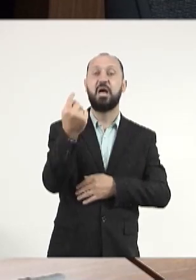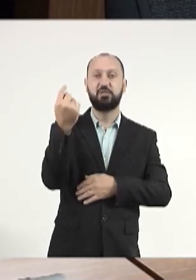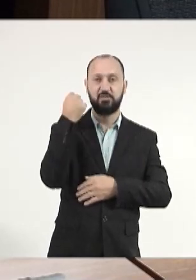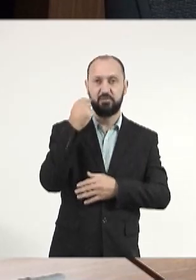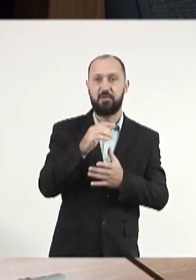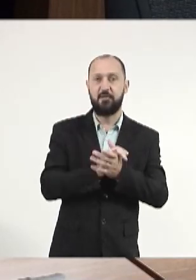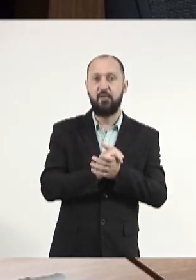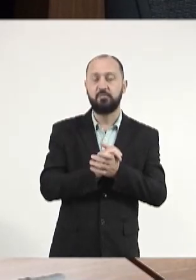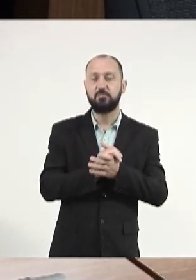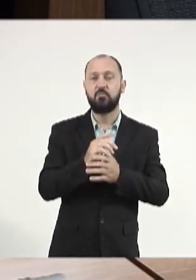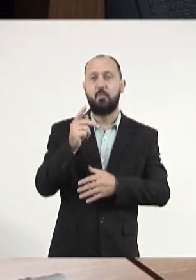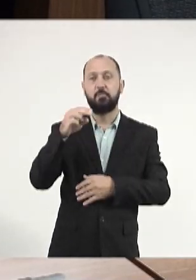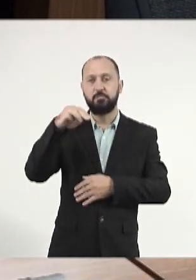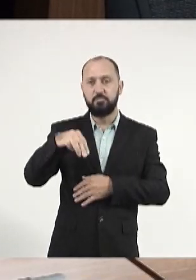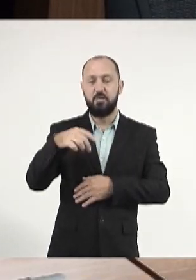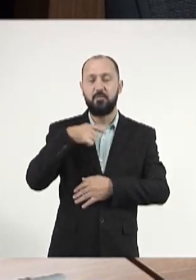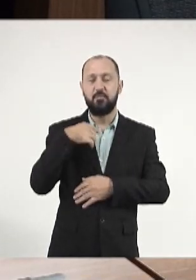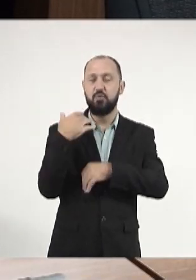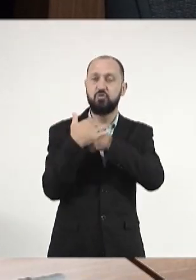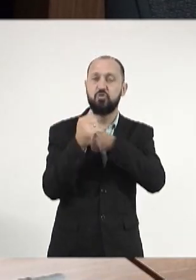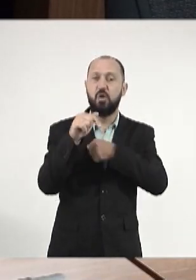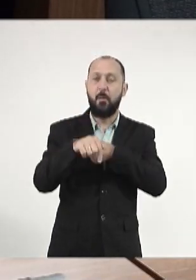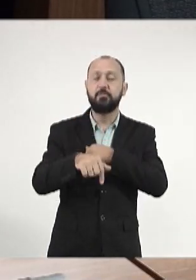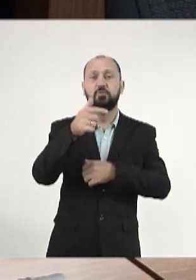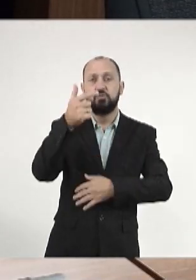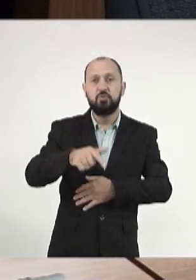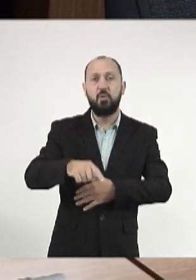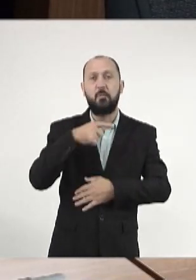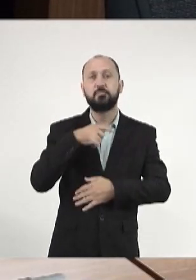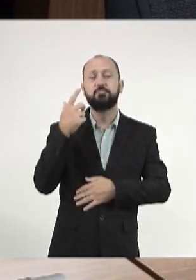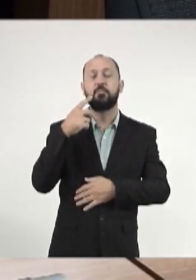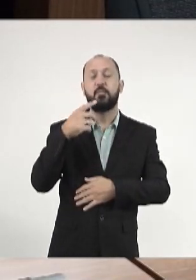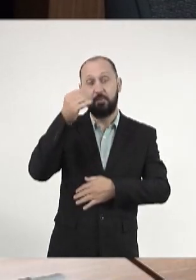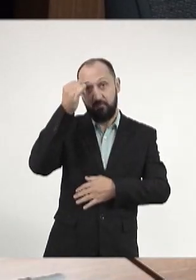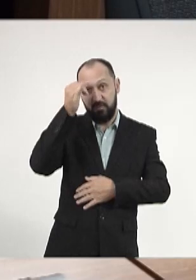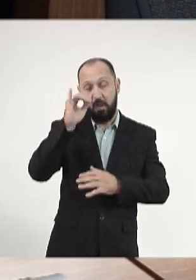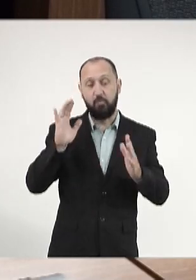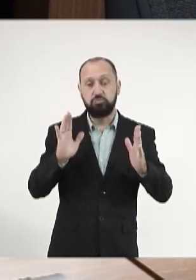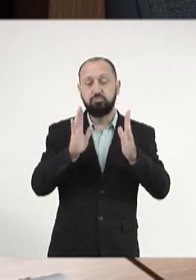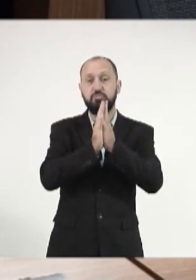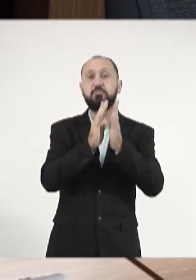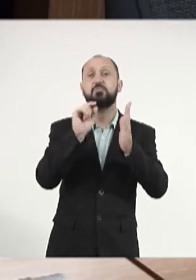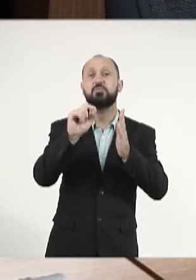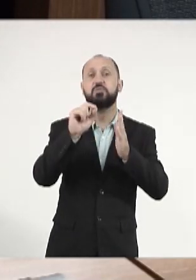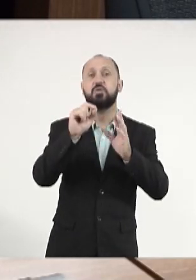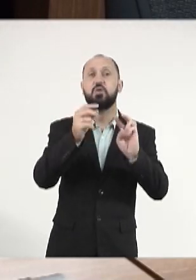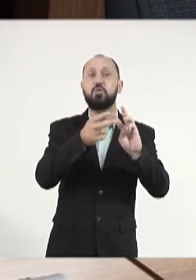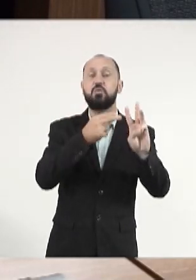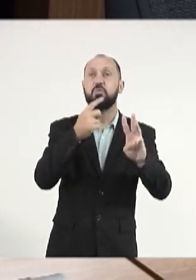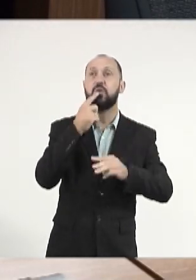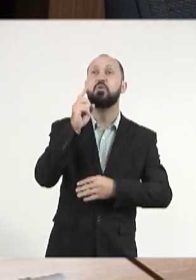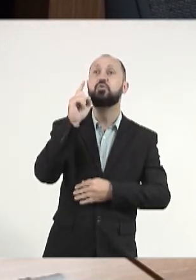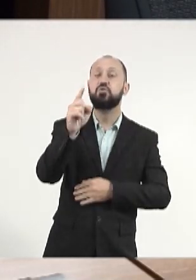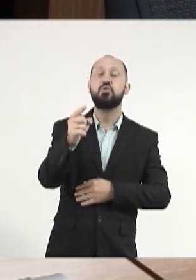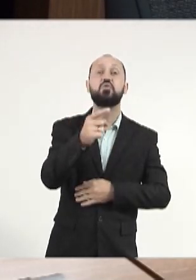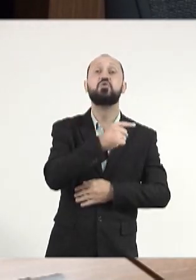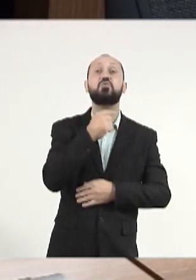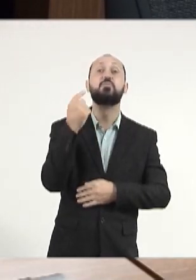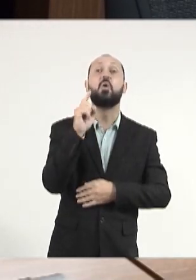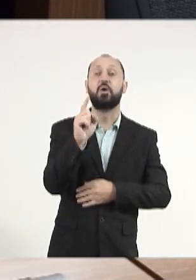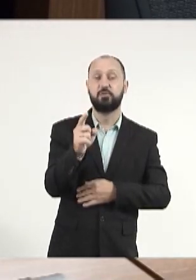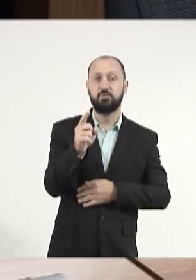sexta-feira, a PM foi chamada ao local, novamente para impedir o confronto, e os indígenas ameaçaram de